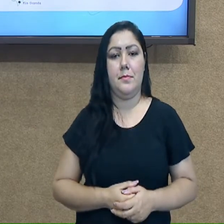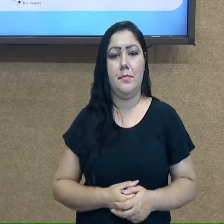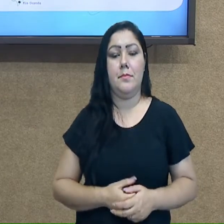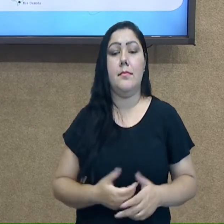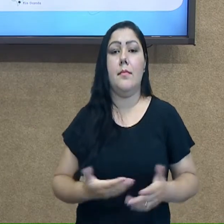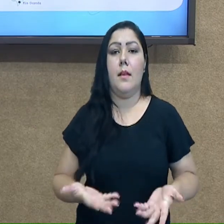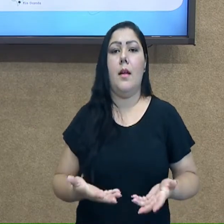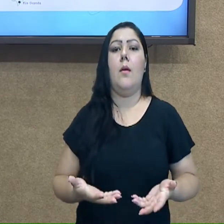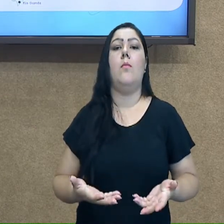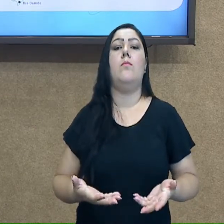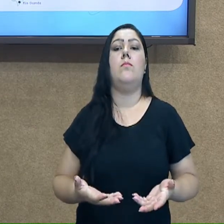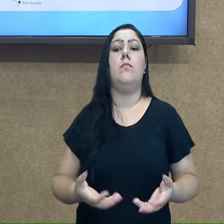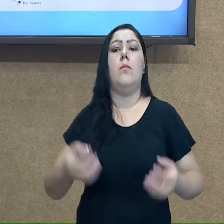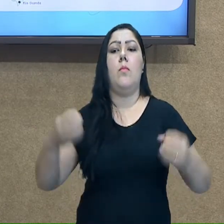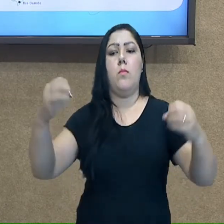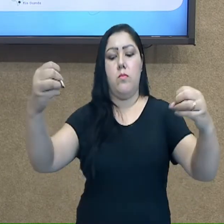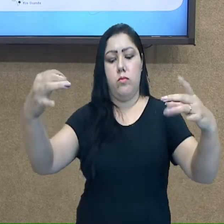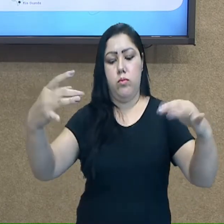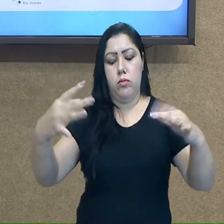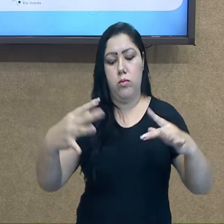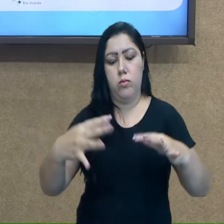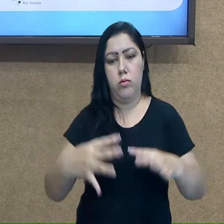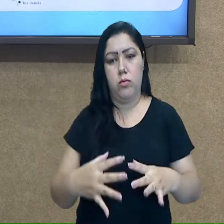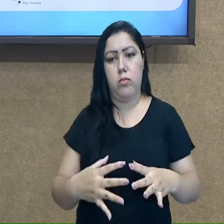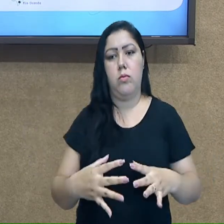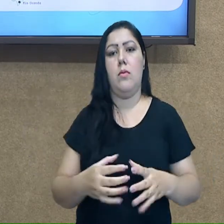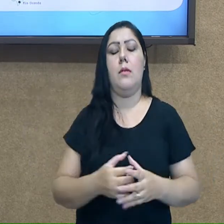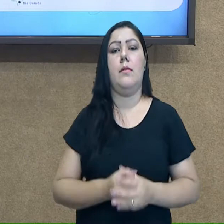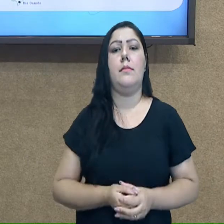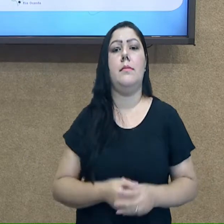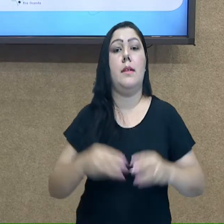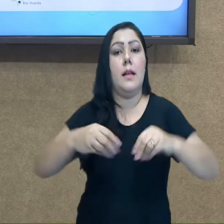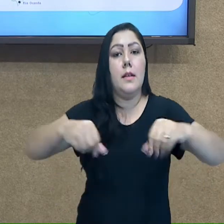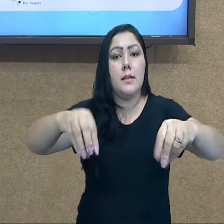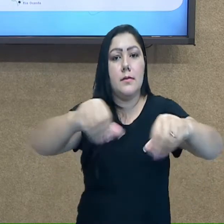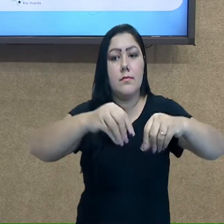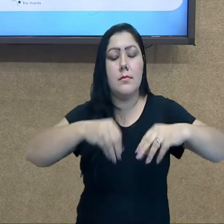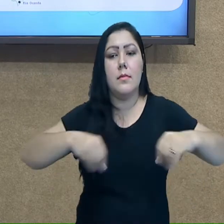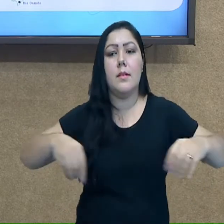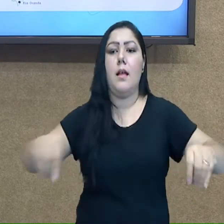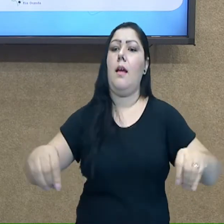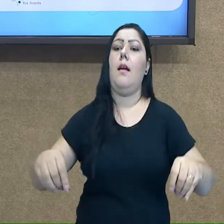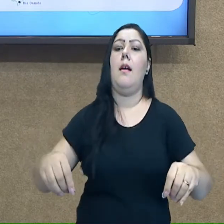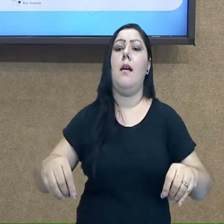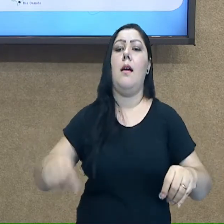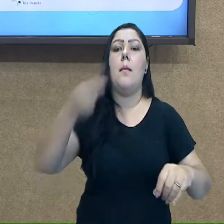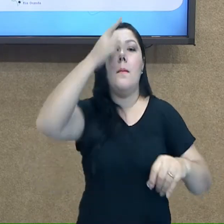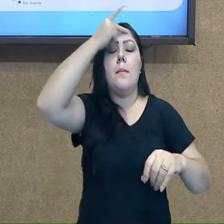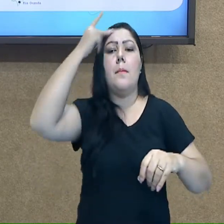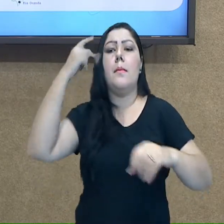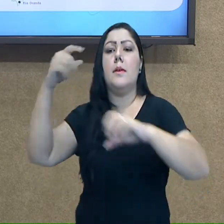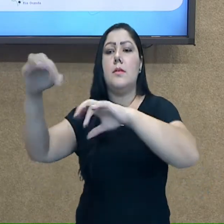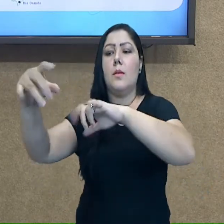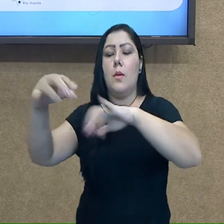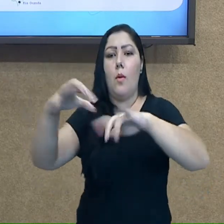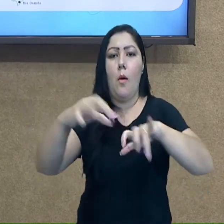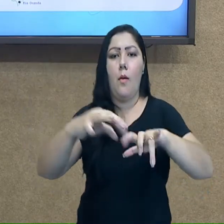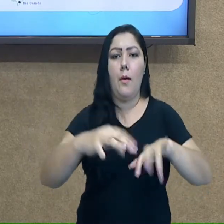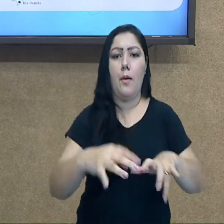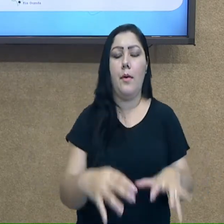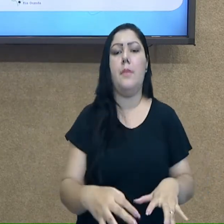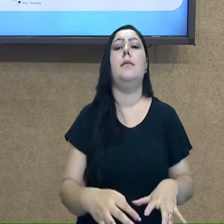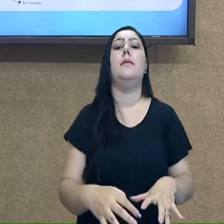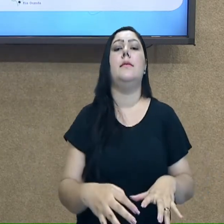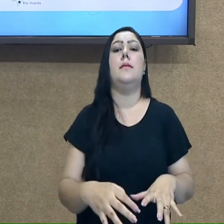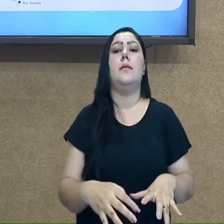essa expansão, como como eu vim falando no decorrer, ela dependia